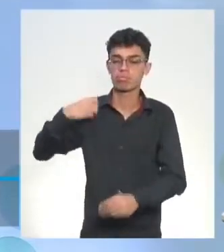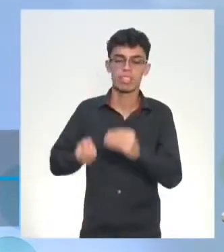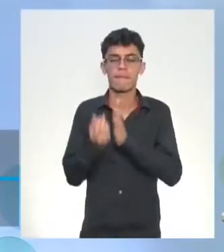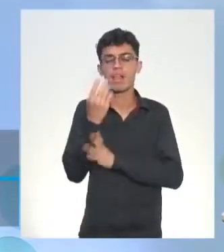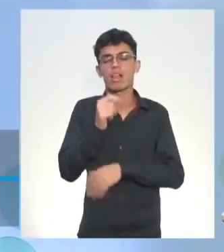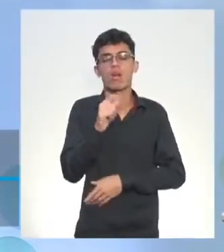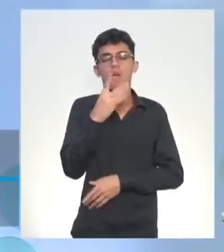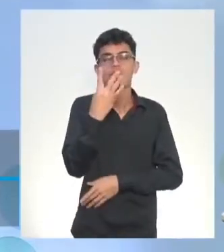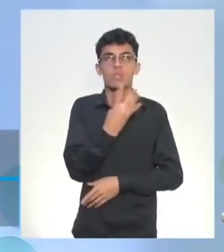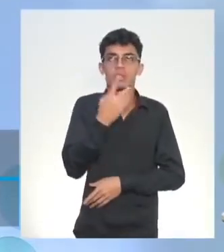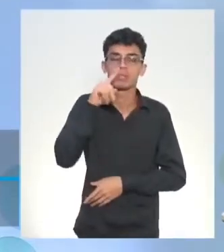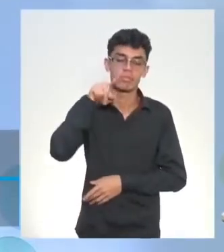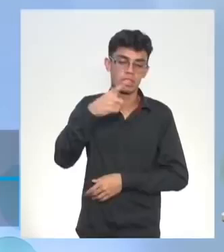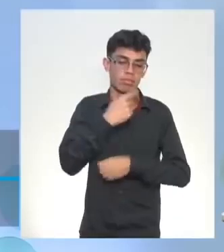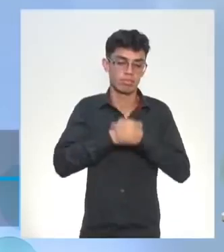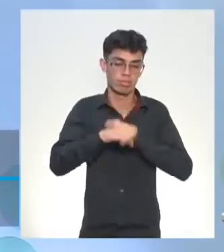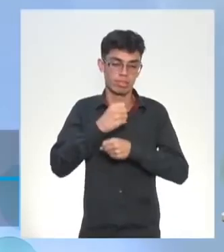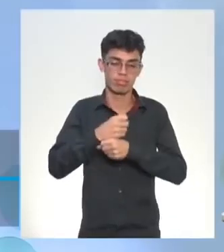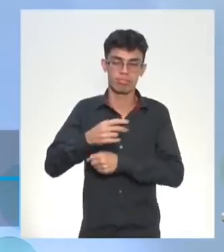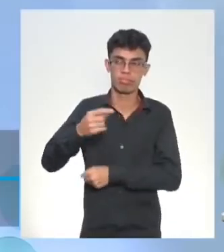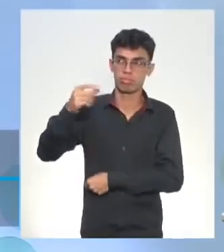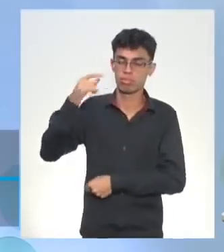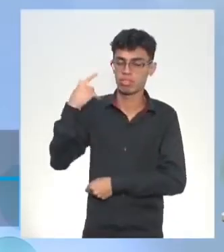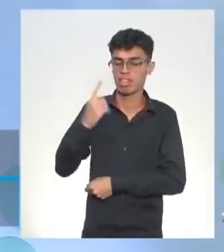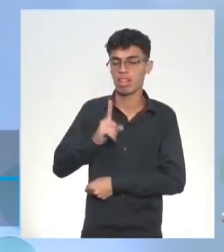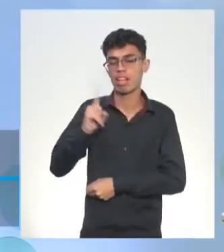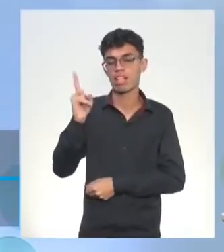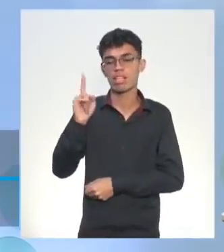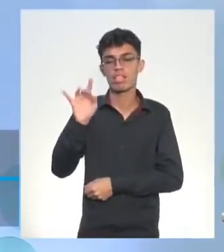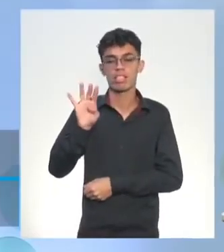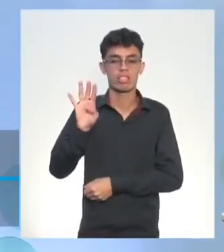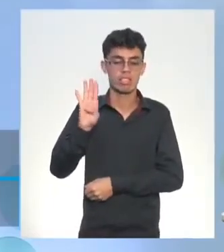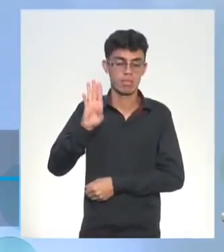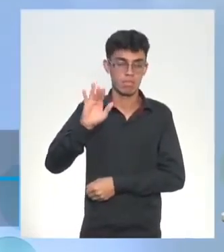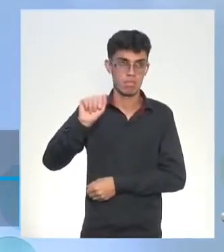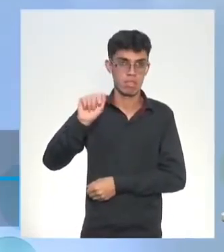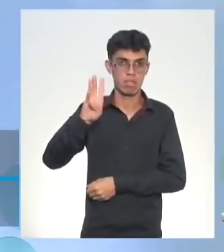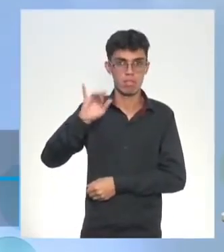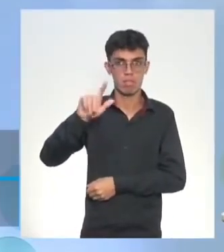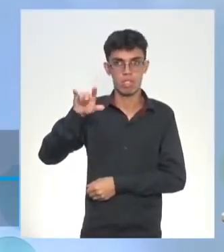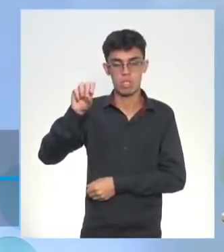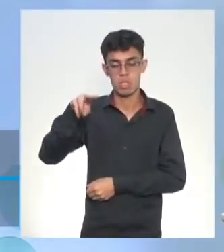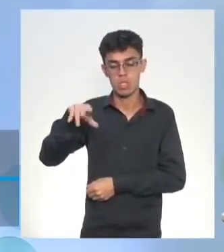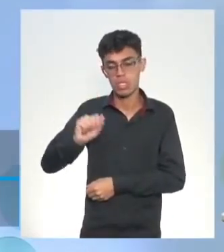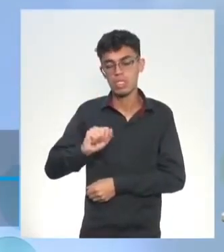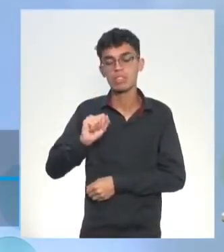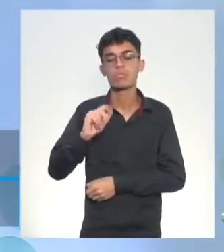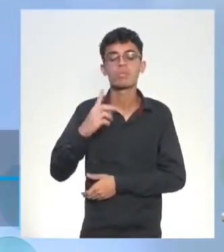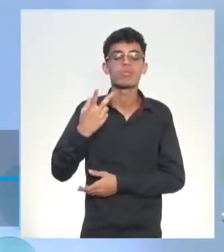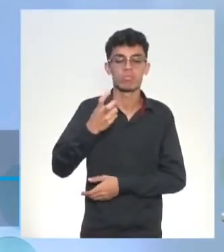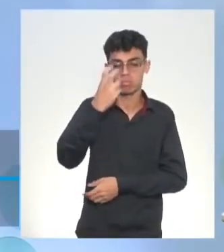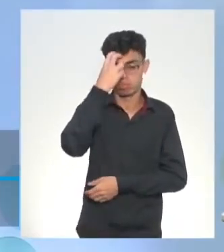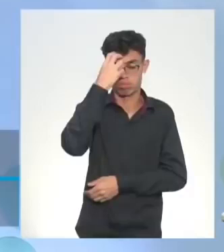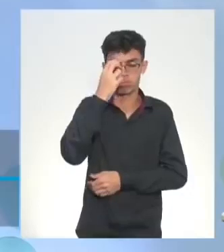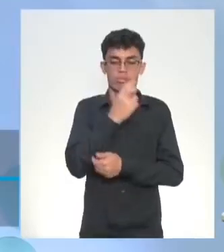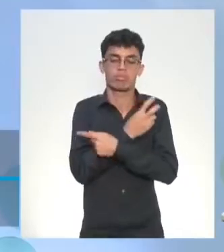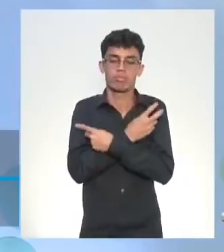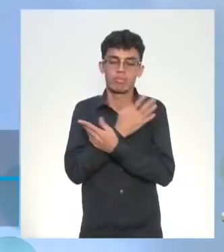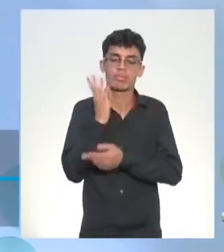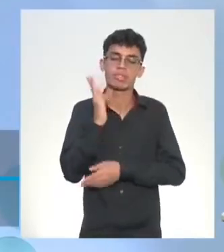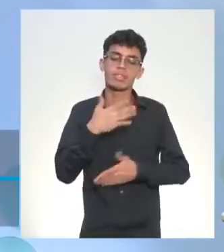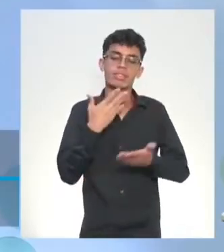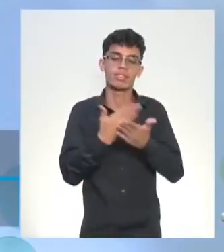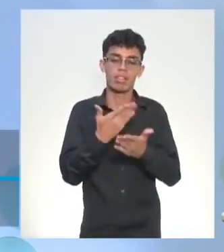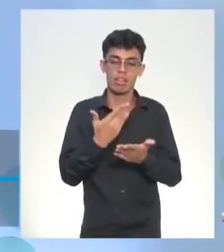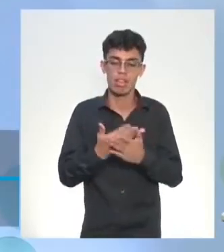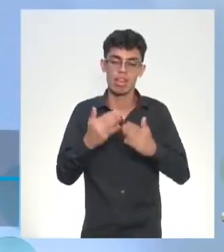quase 4.000 anos atrás. Já os babilônios, os egípcios, eles já estudavam, eles tentavam sistematizar